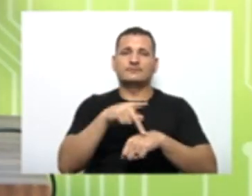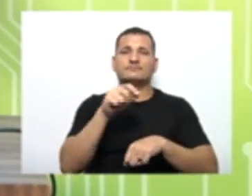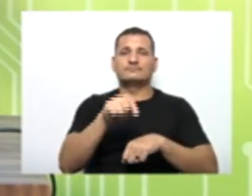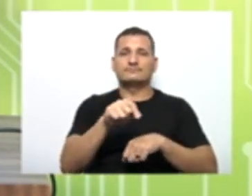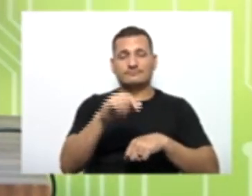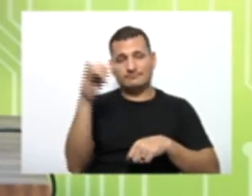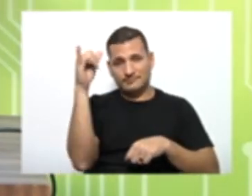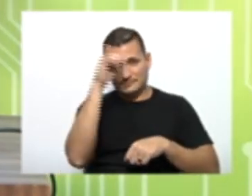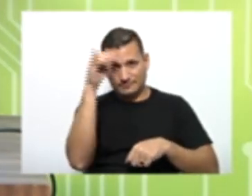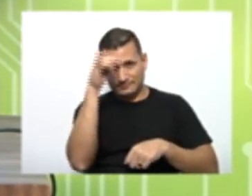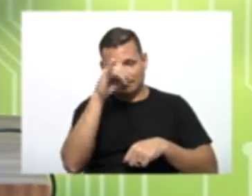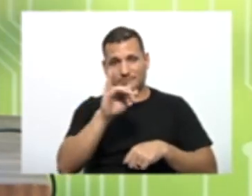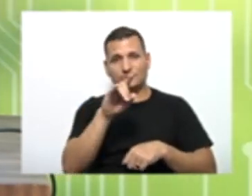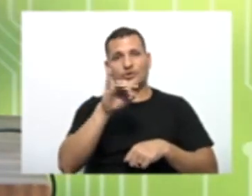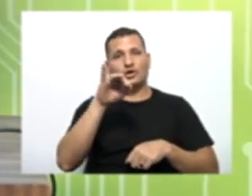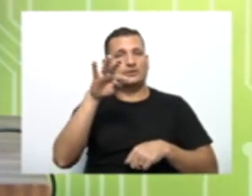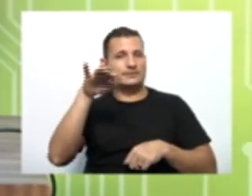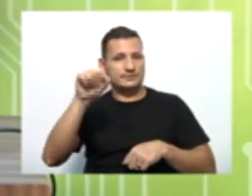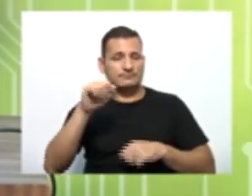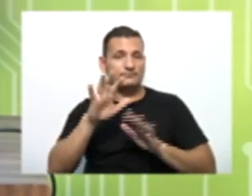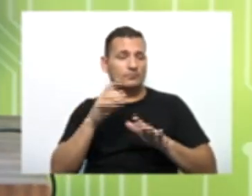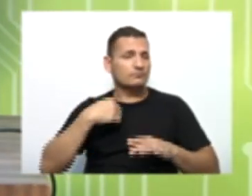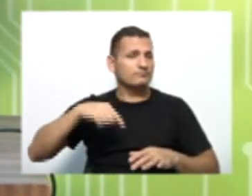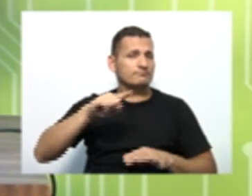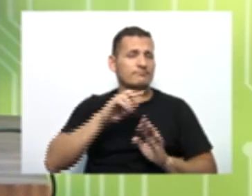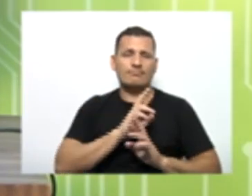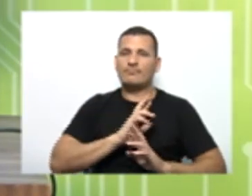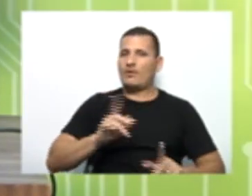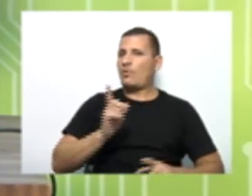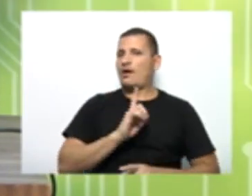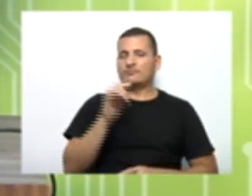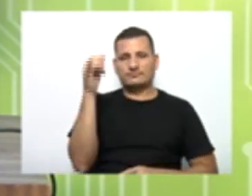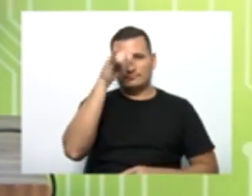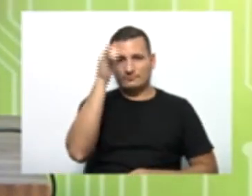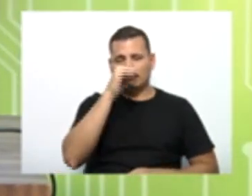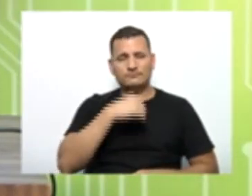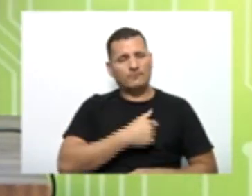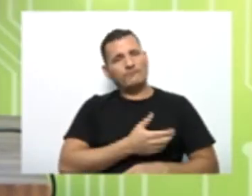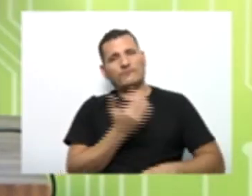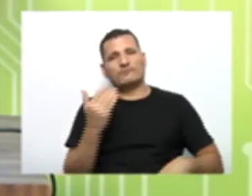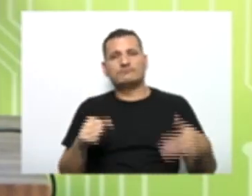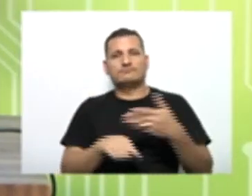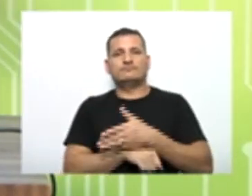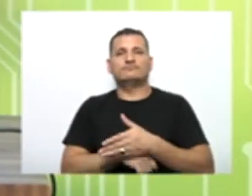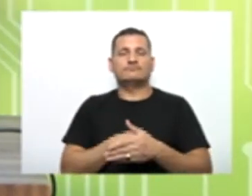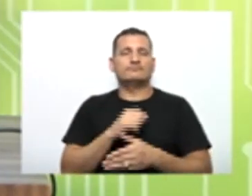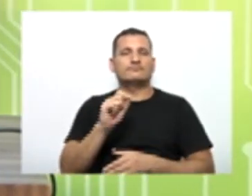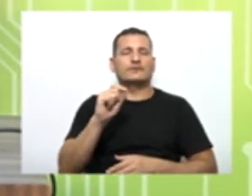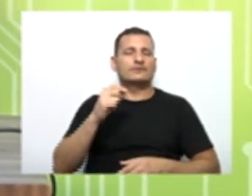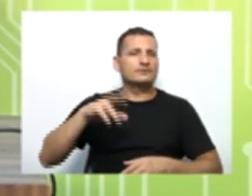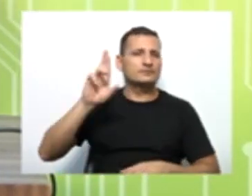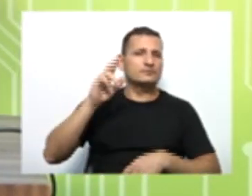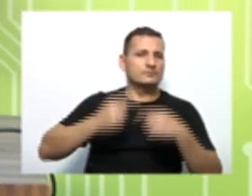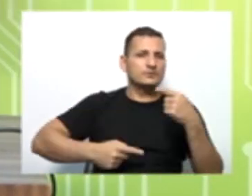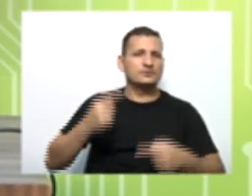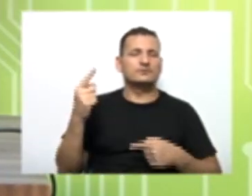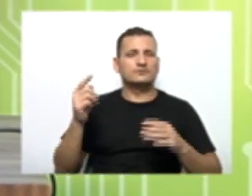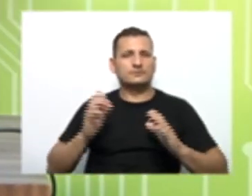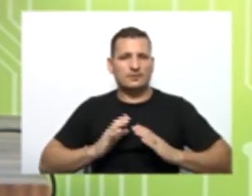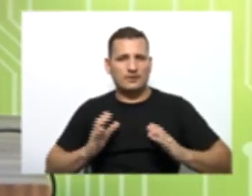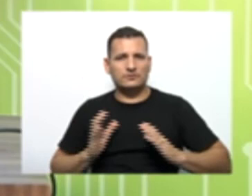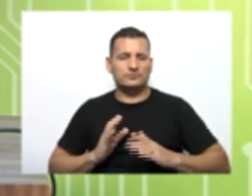definição grega sobre o que seria e a origem da palavra idiota. Então, um país onde a população não participa da